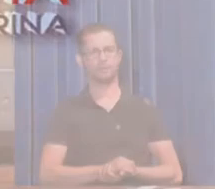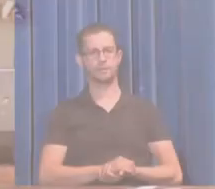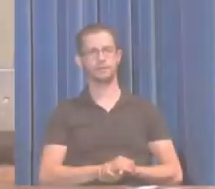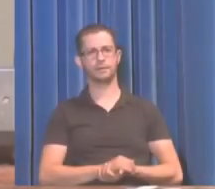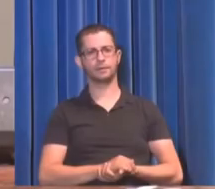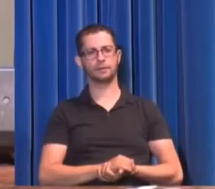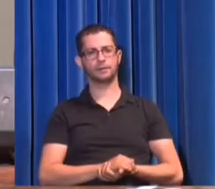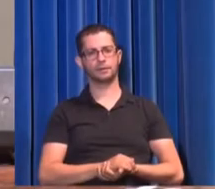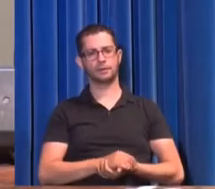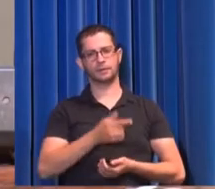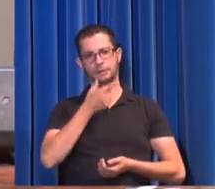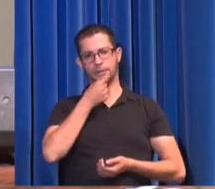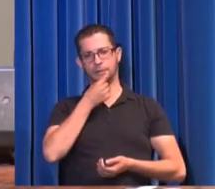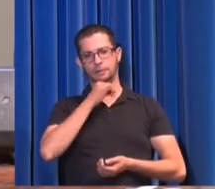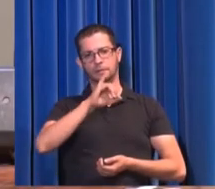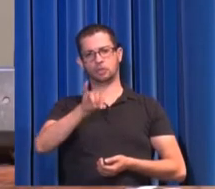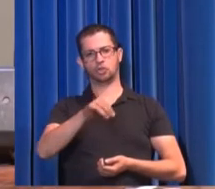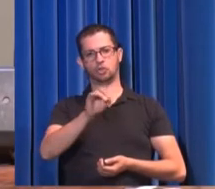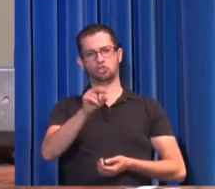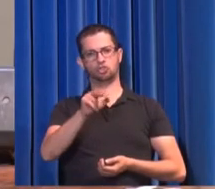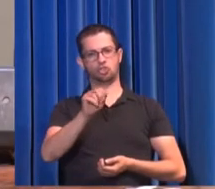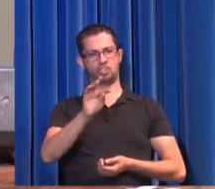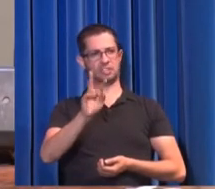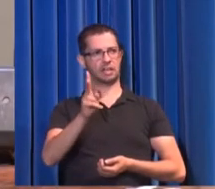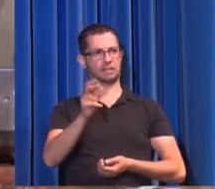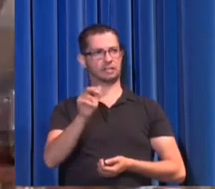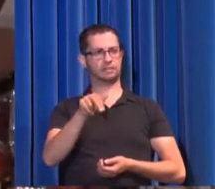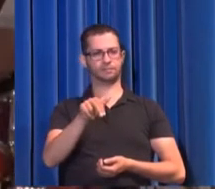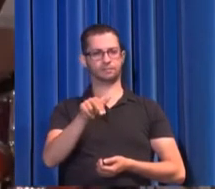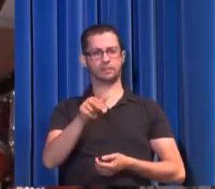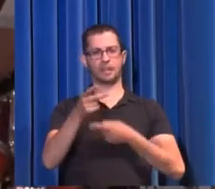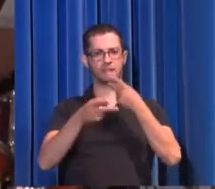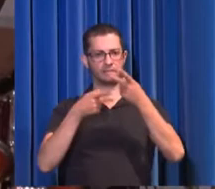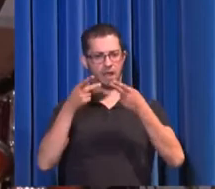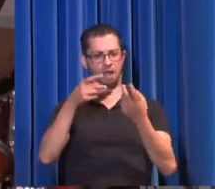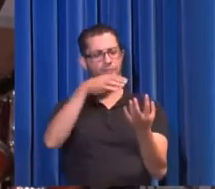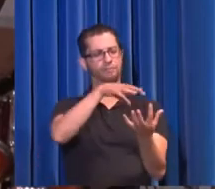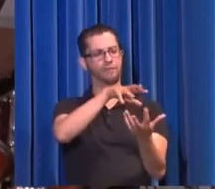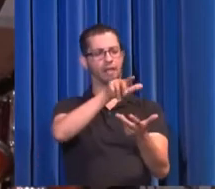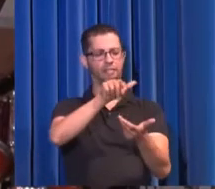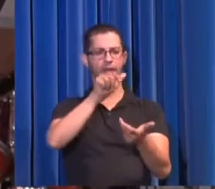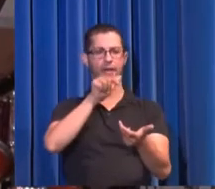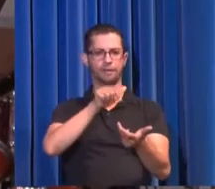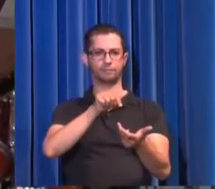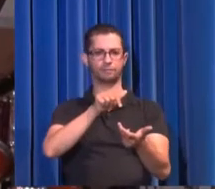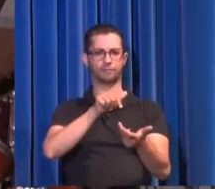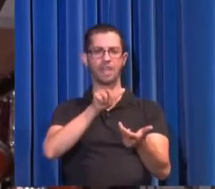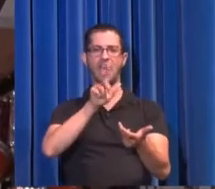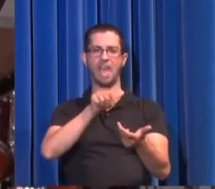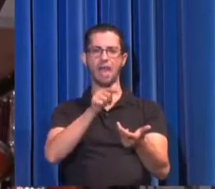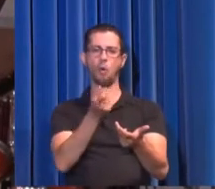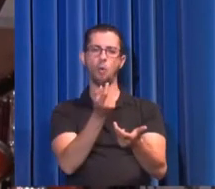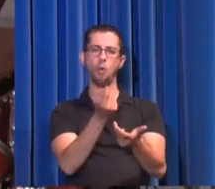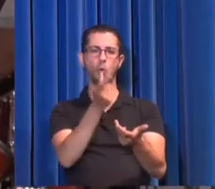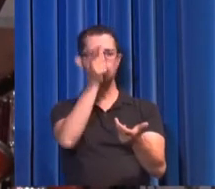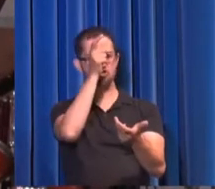o Jonathan Edwards tem uma frase que o sempre uso ele diz assim a terra e o único inferno